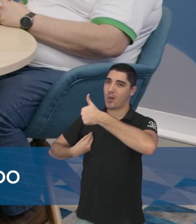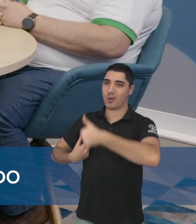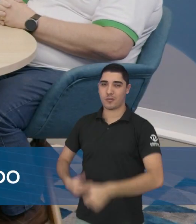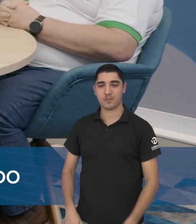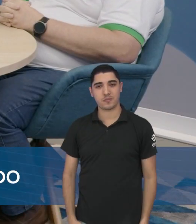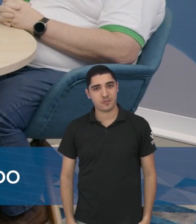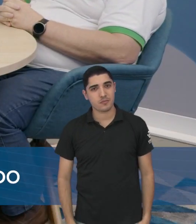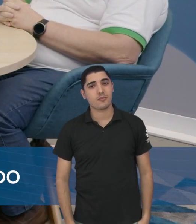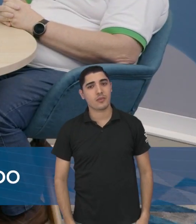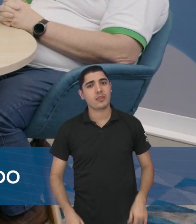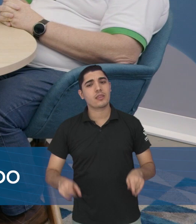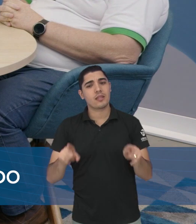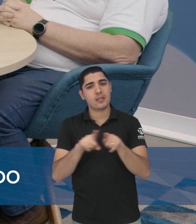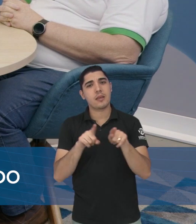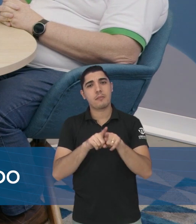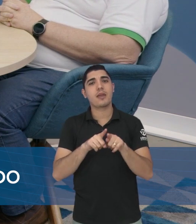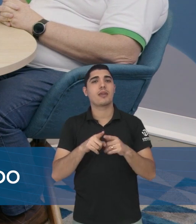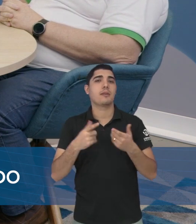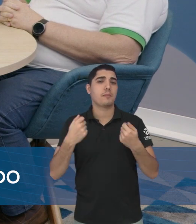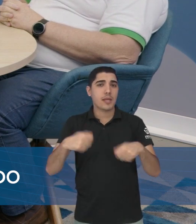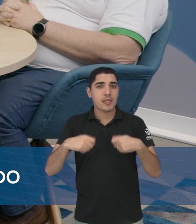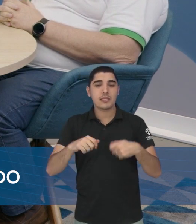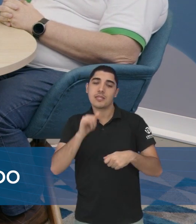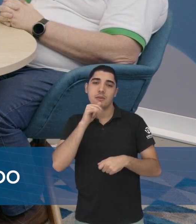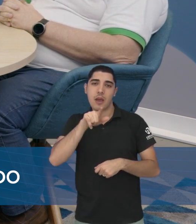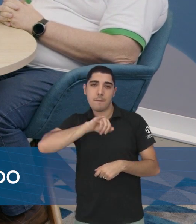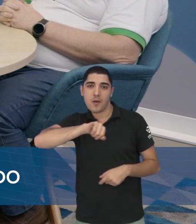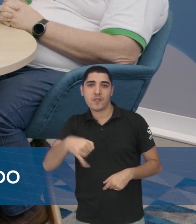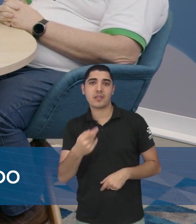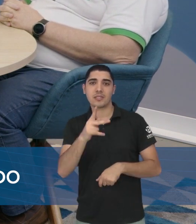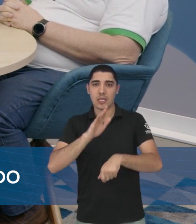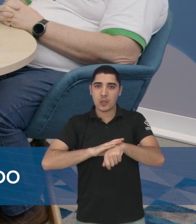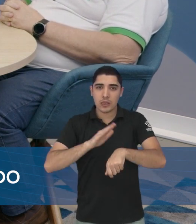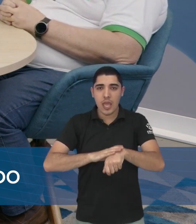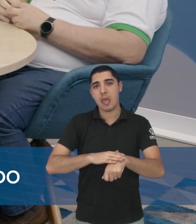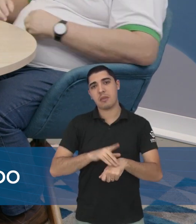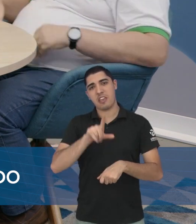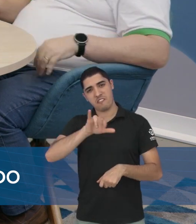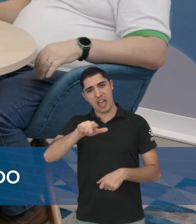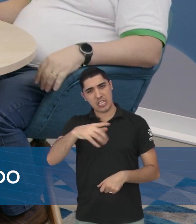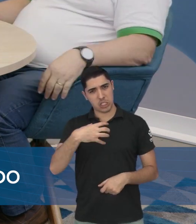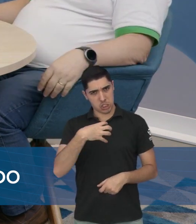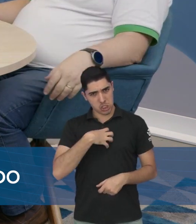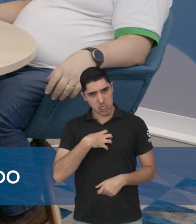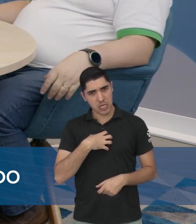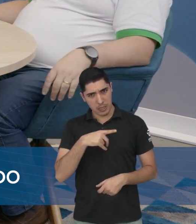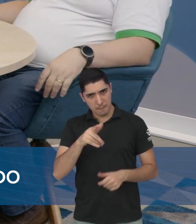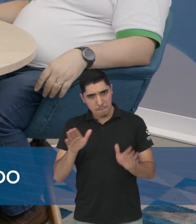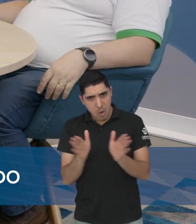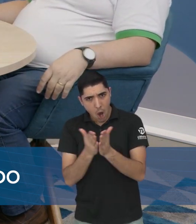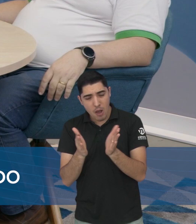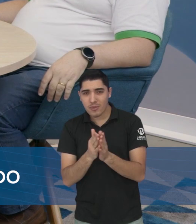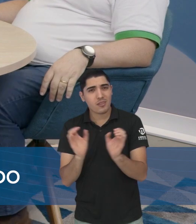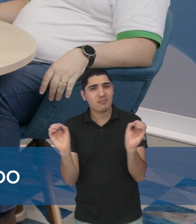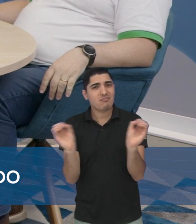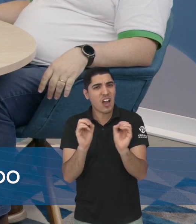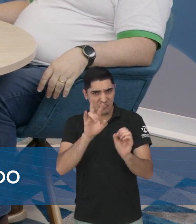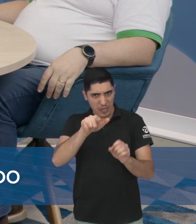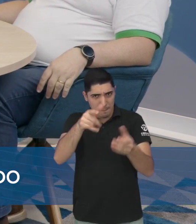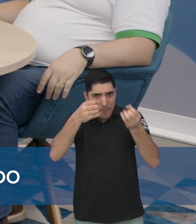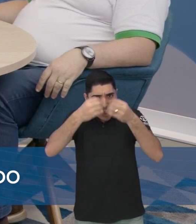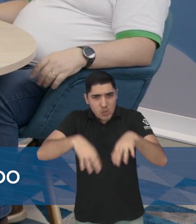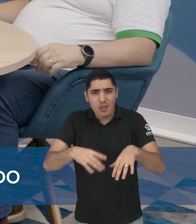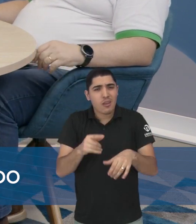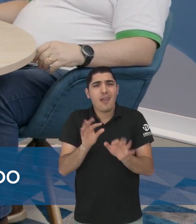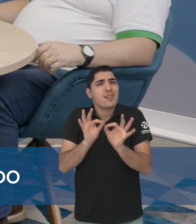pessoas desmistificarem também, né? Você doar seu tempo, alguma coisa, não vai te deixar mais ou menos pobre, não vai te prejudicar, né?